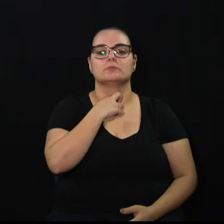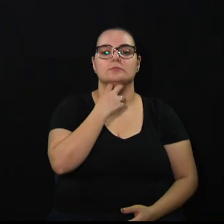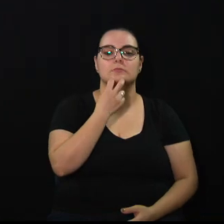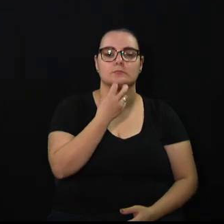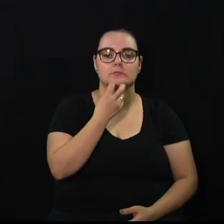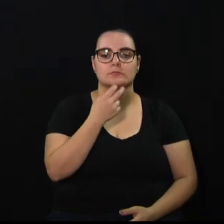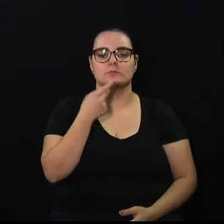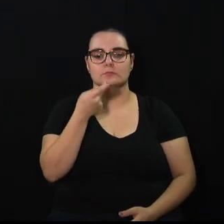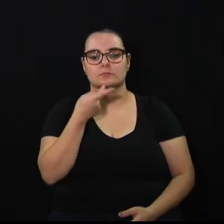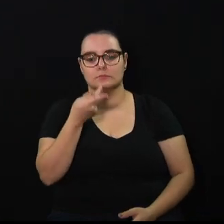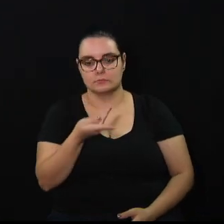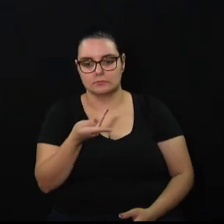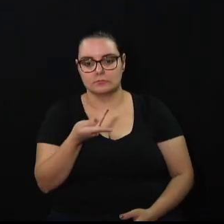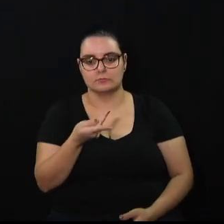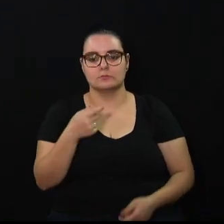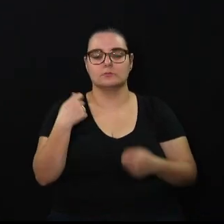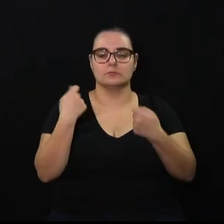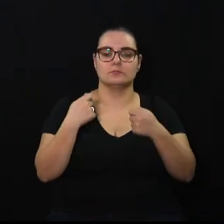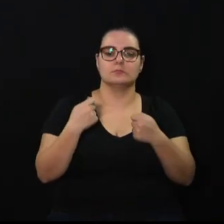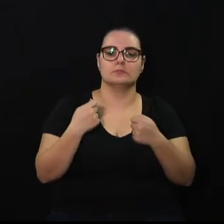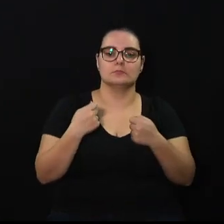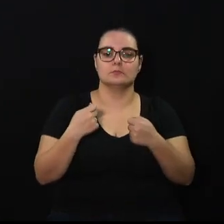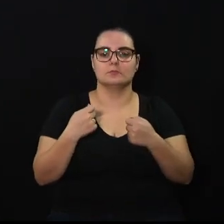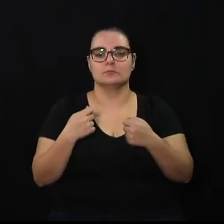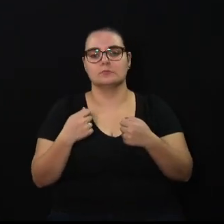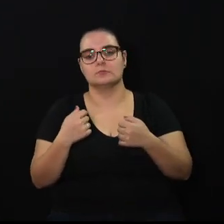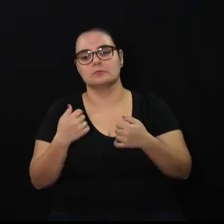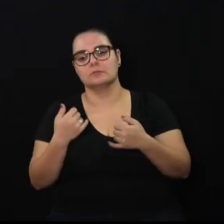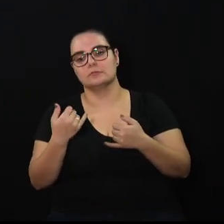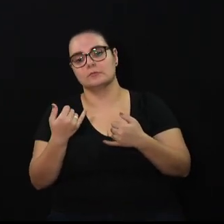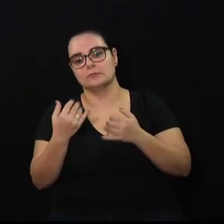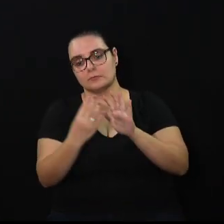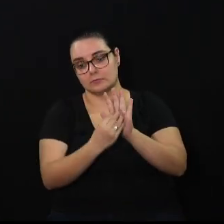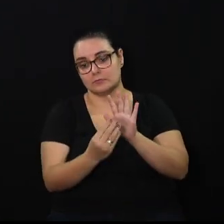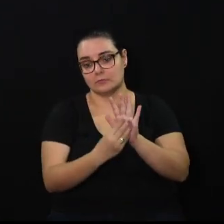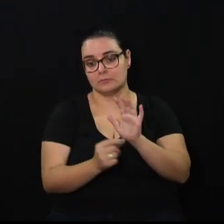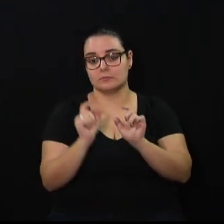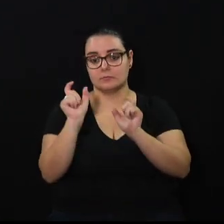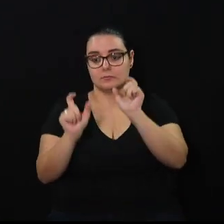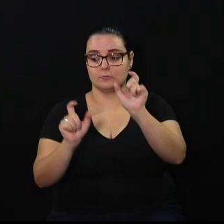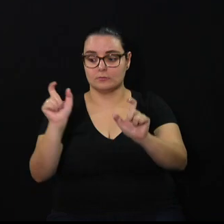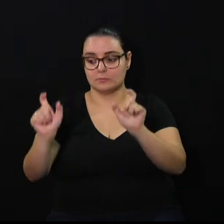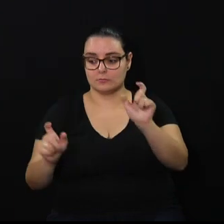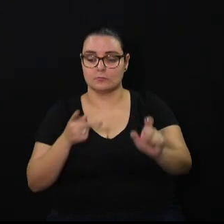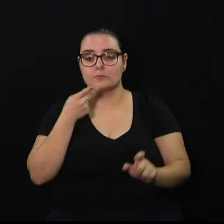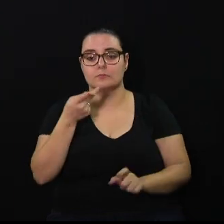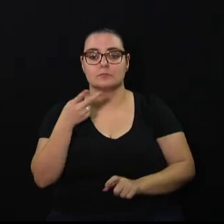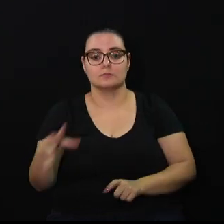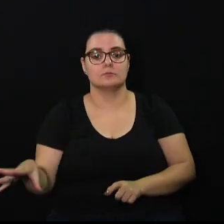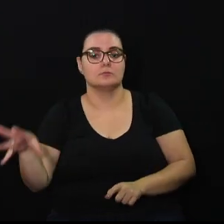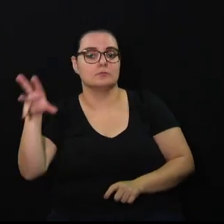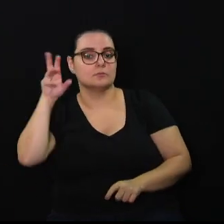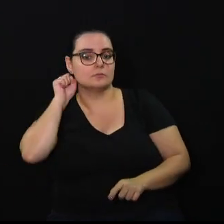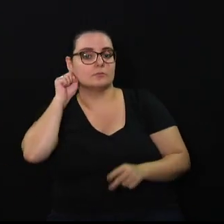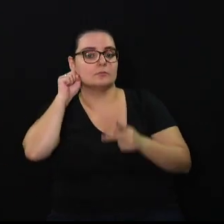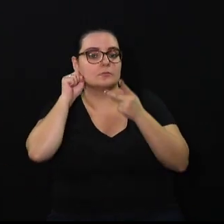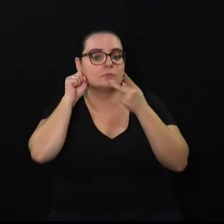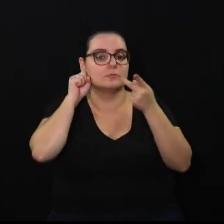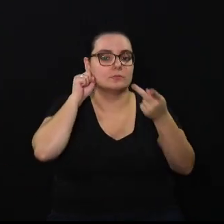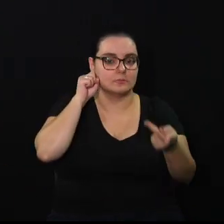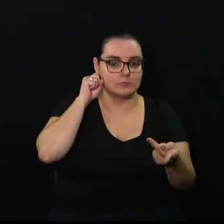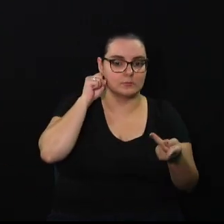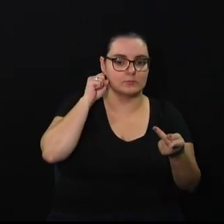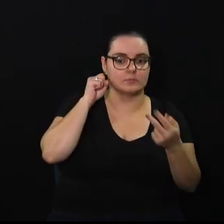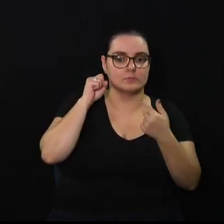a falar ela precisa primeiro aprender a imitar o que os outros falam porque daí ela ouve e aí ela repete